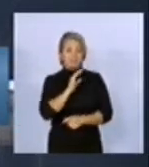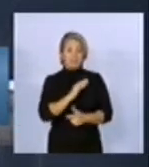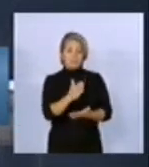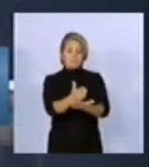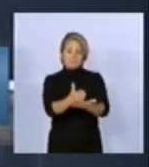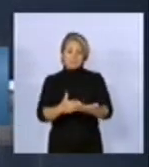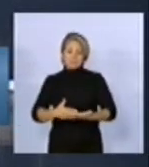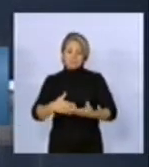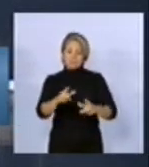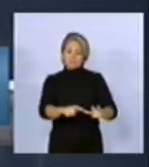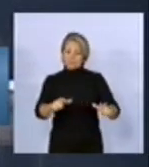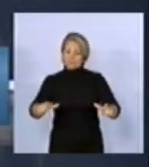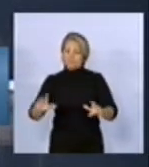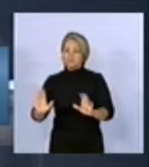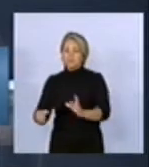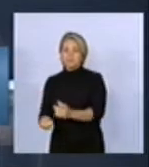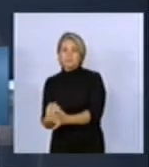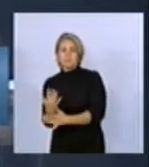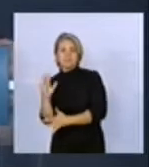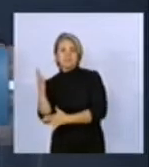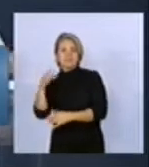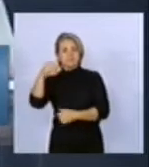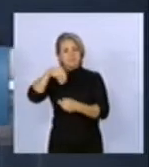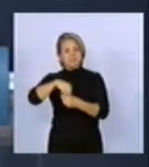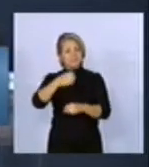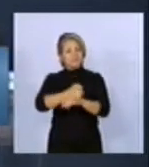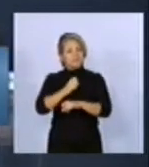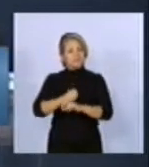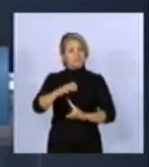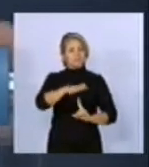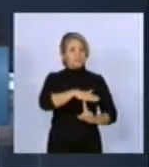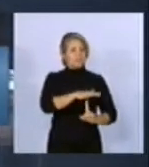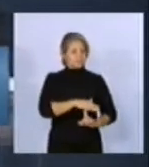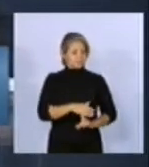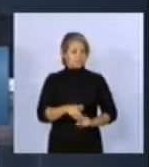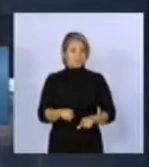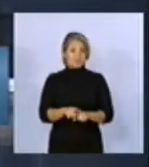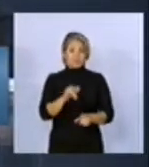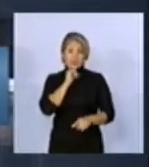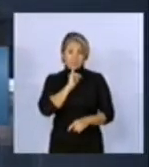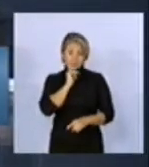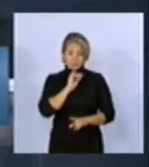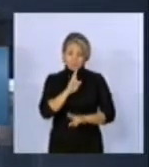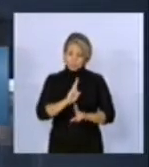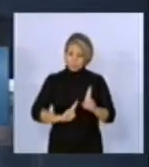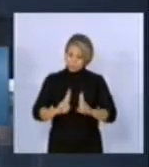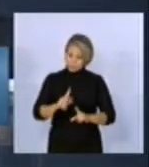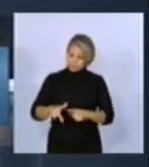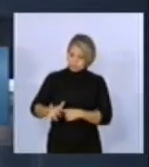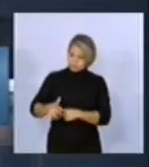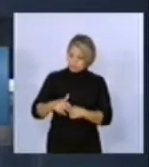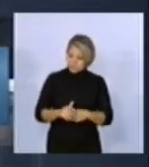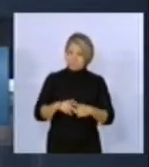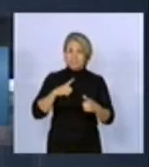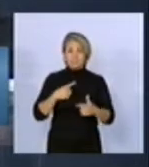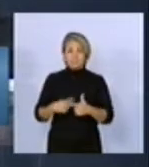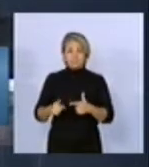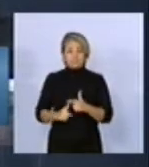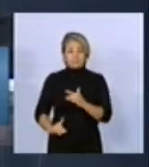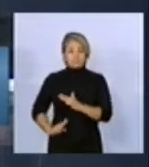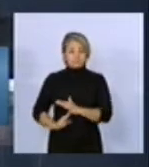área plantada do Estado do Paraná o uso de máquinas também teríamos uma grave limitação as pequenas